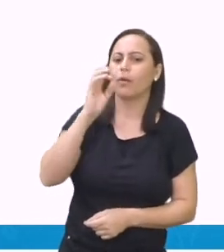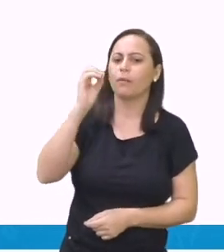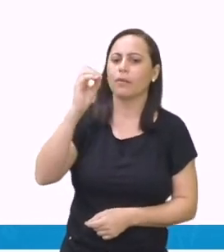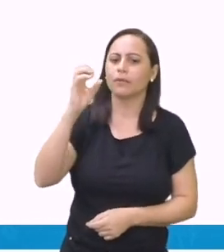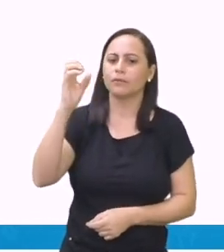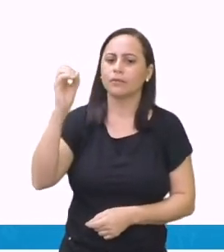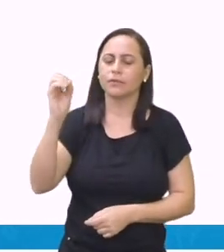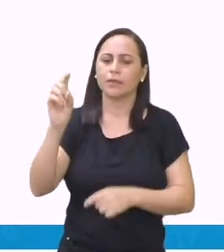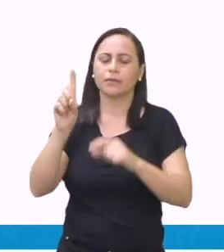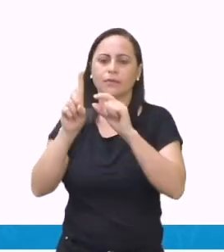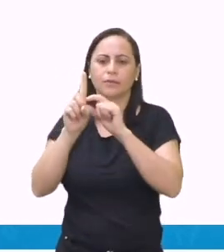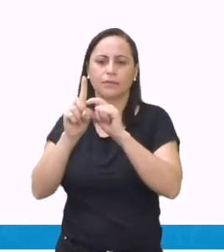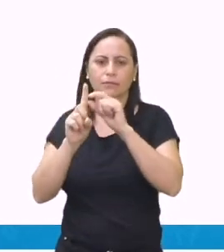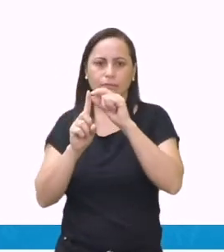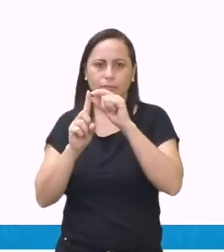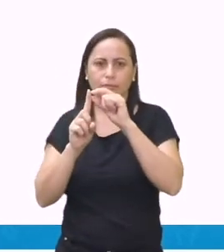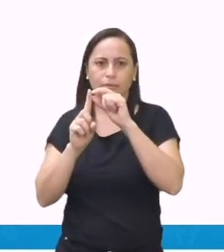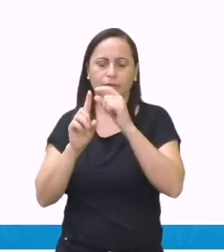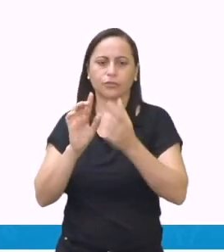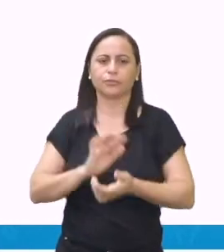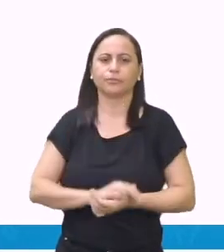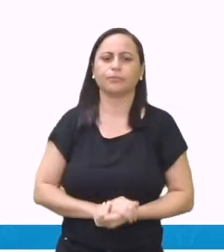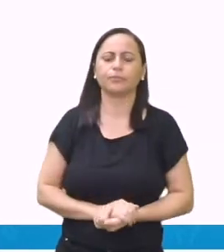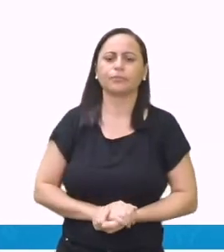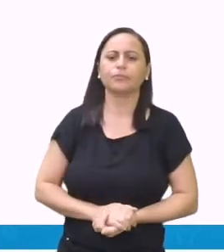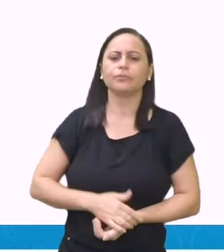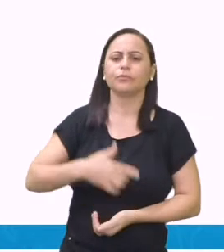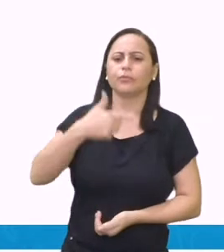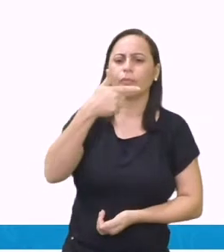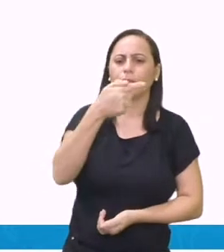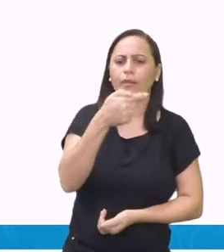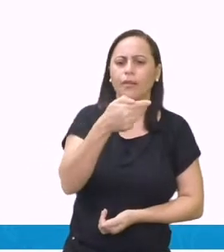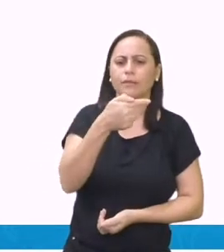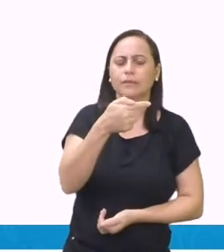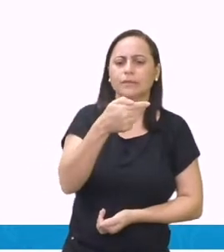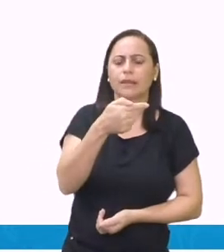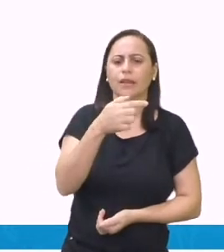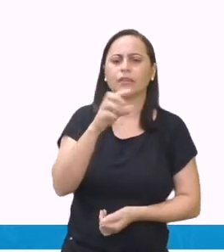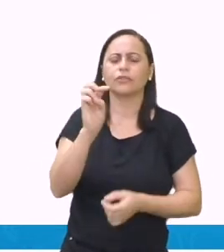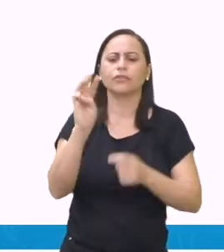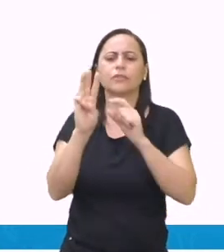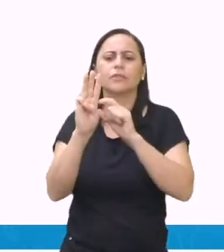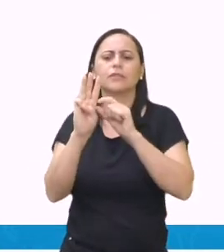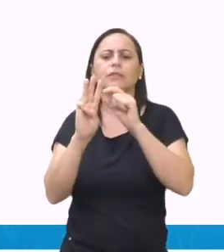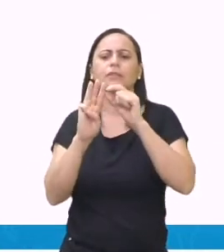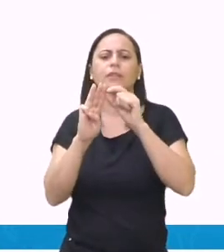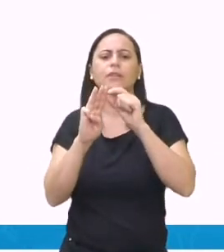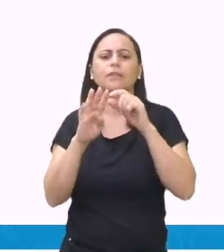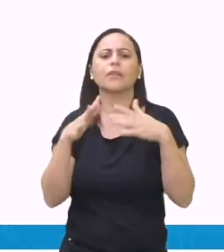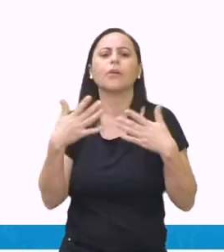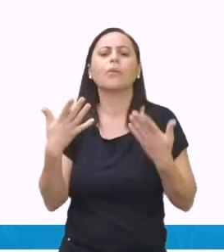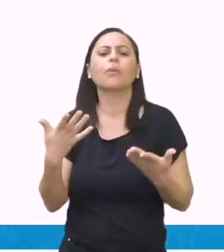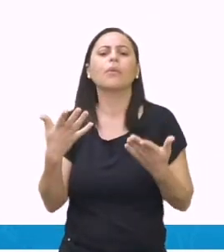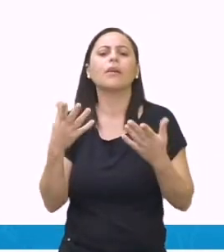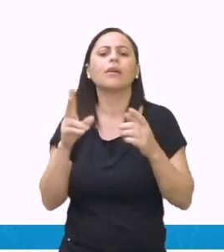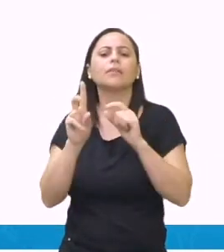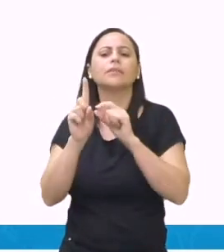tenho 400 unidades. 7 centenas, eu tenho